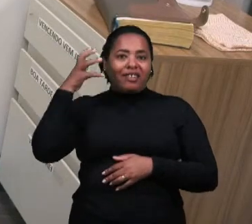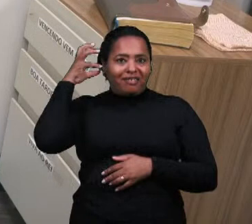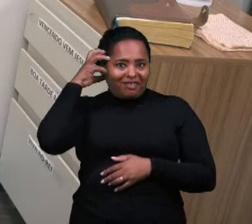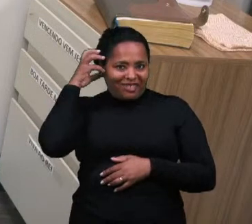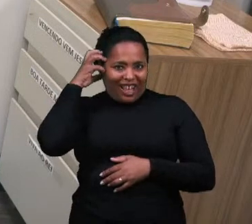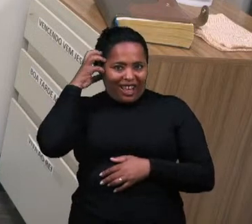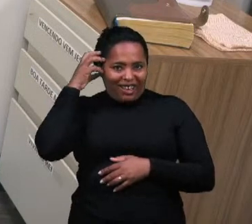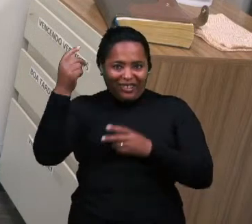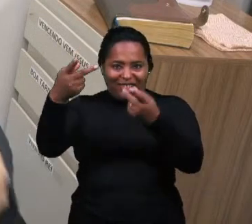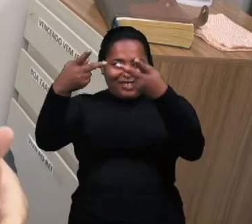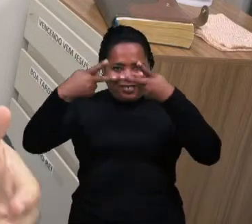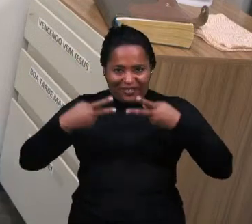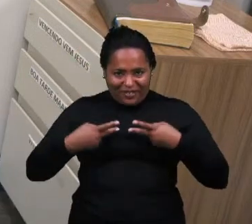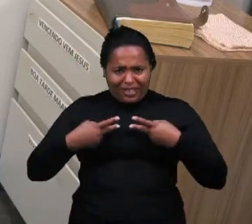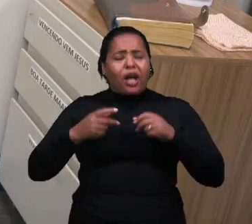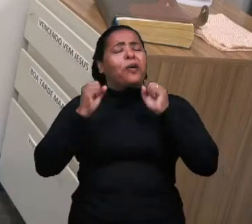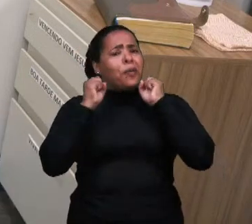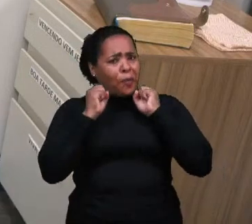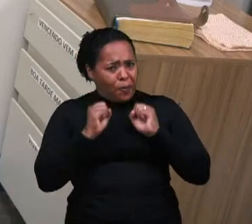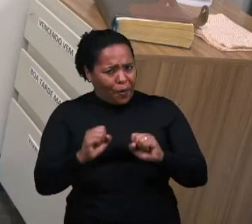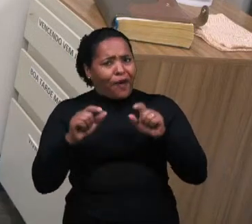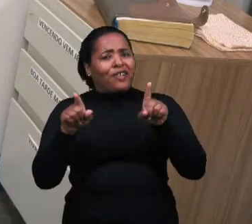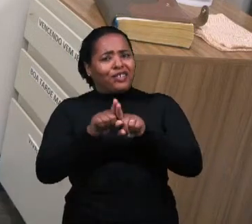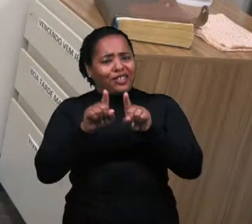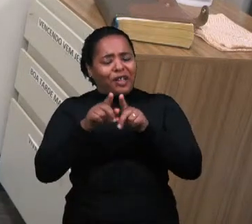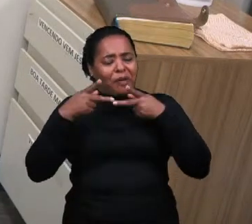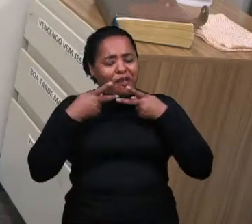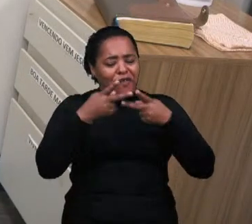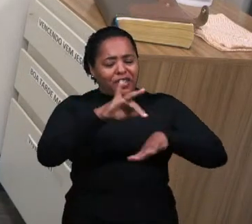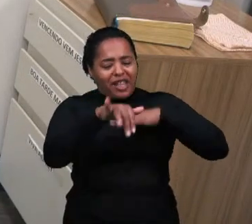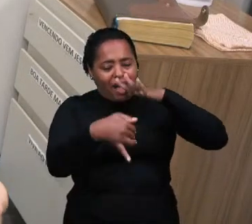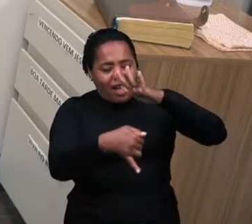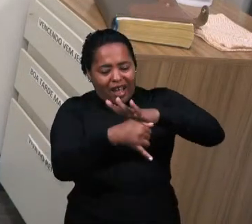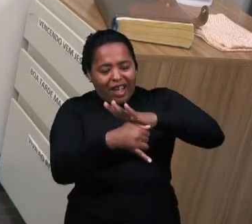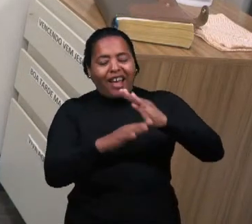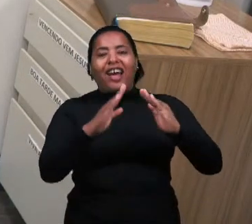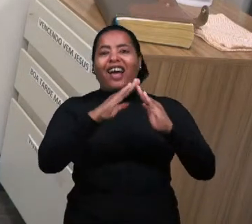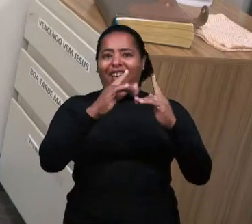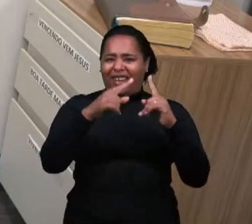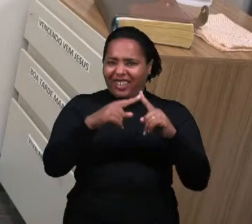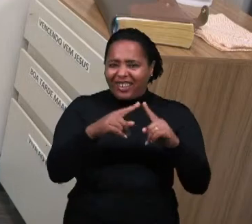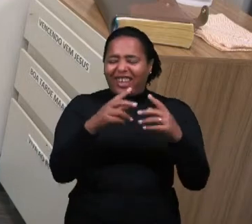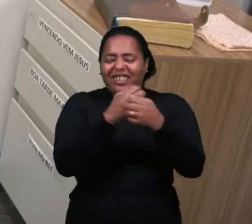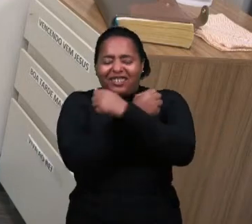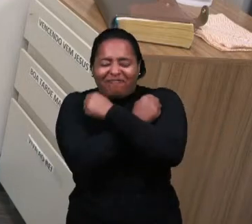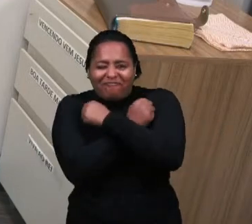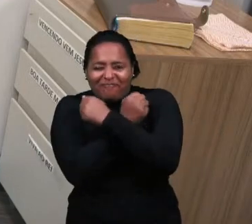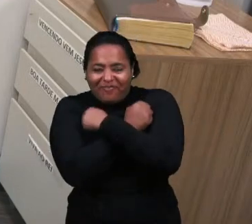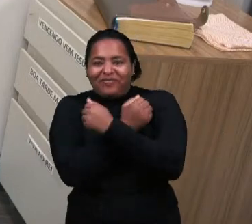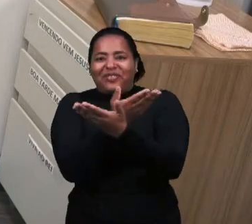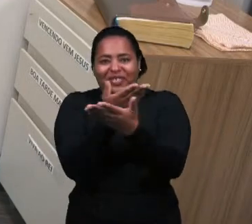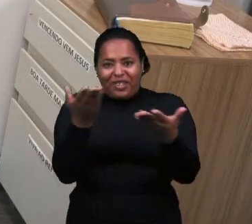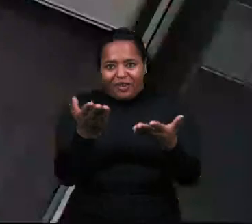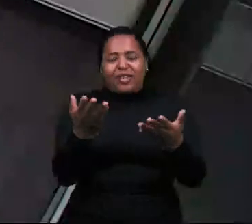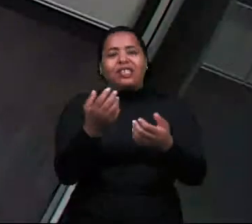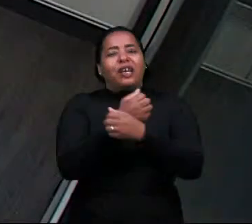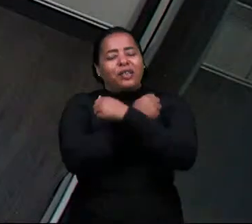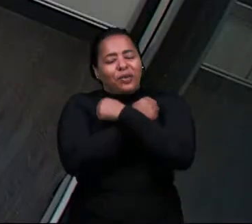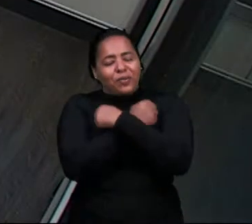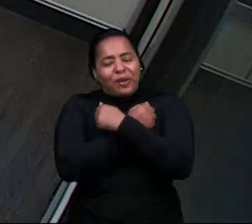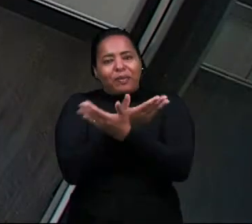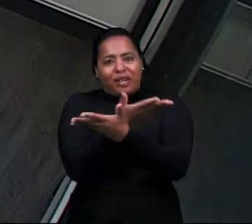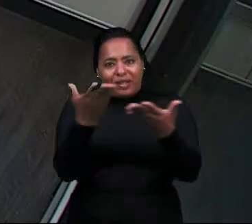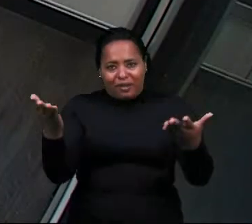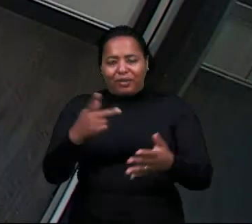Manaim nos visitar, vai poder visitar também a igreja vai te receber ali de braços abertos. Mande o nosso forte abraço à igreja,